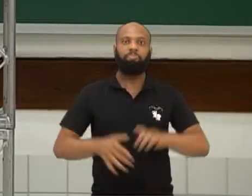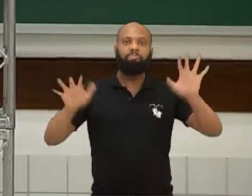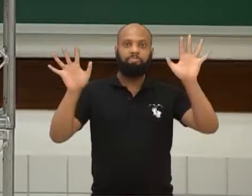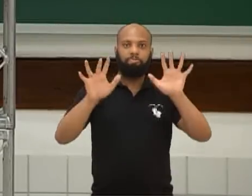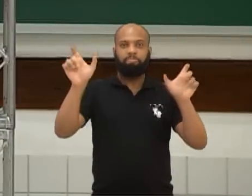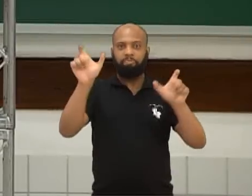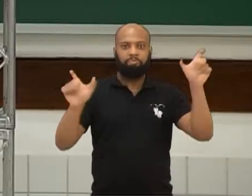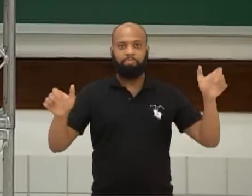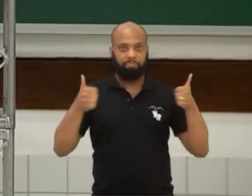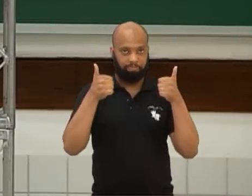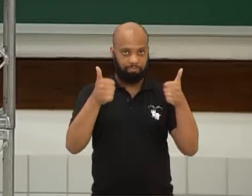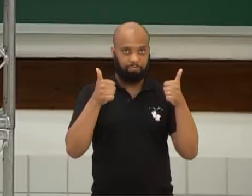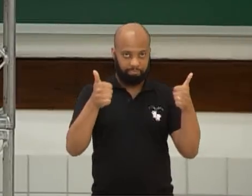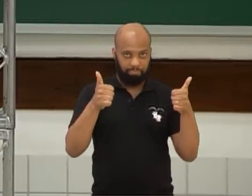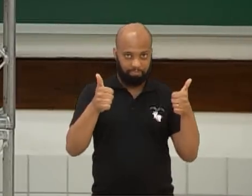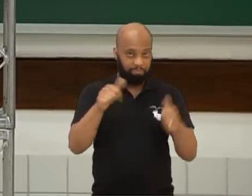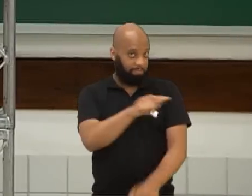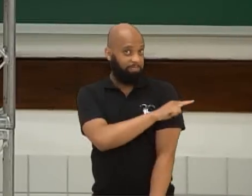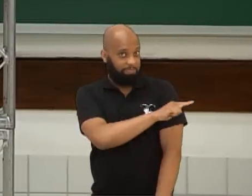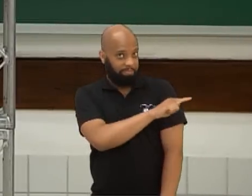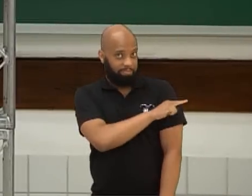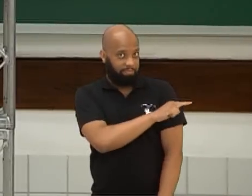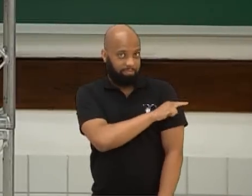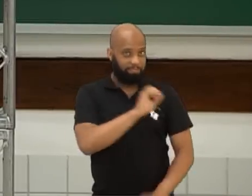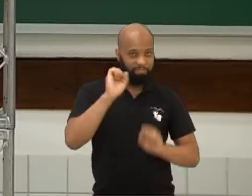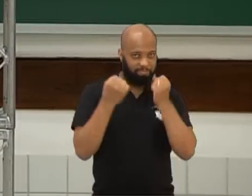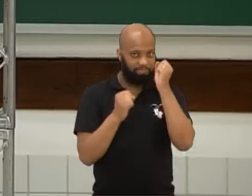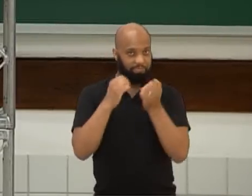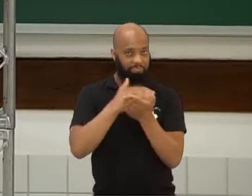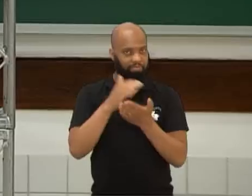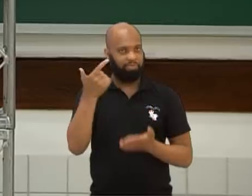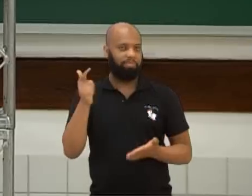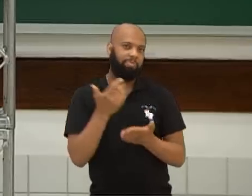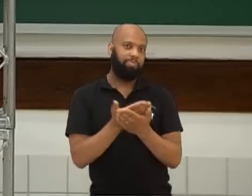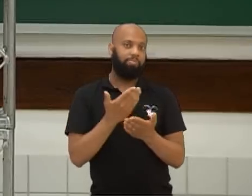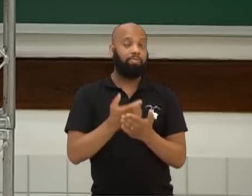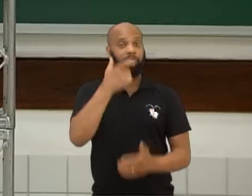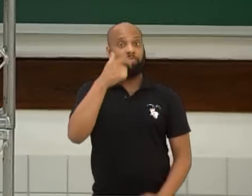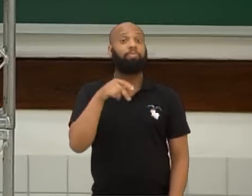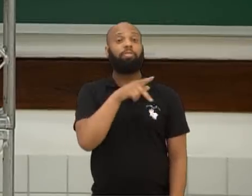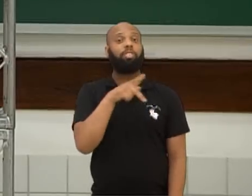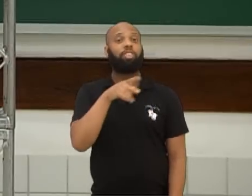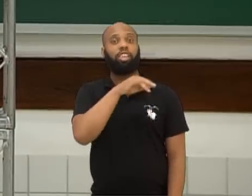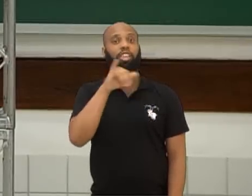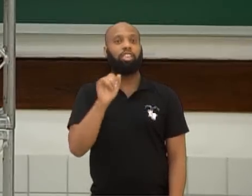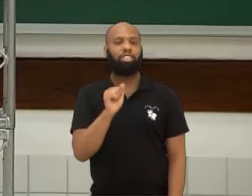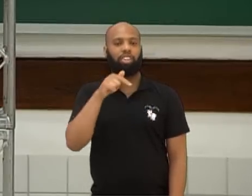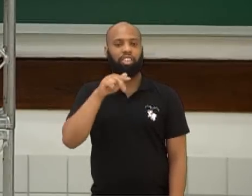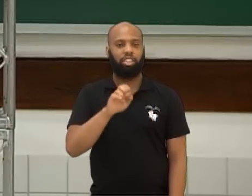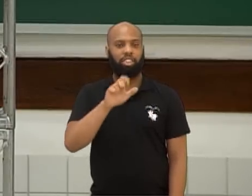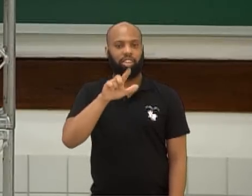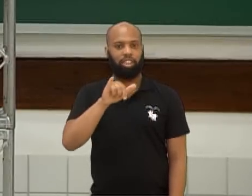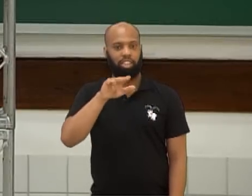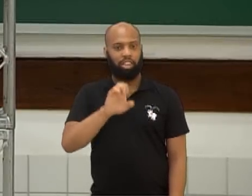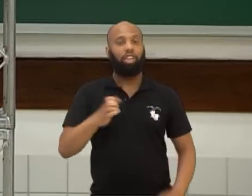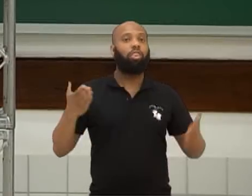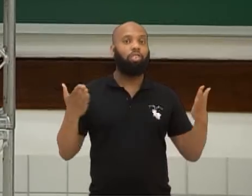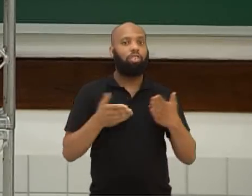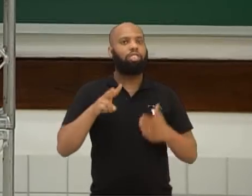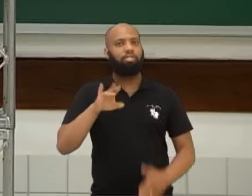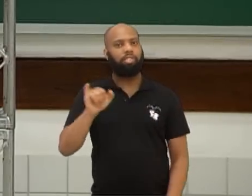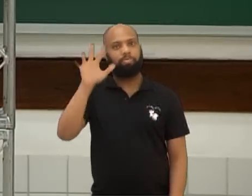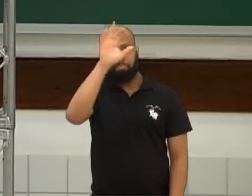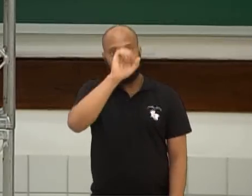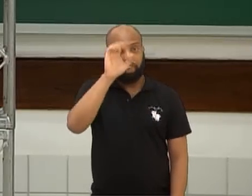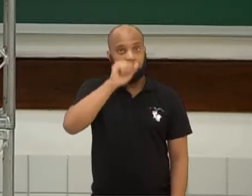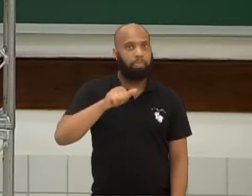Oi, pessoal, tudo bem? E aí, galerinha do 7º ano, animado para mais uma aula? Eu sou a professora Jaqueline e nós vamos aprender bastante coisa